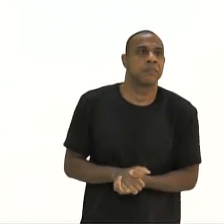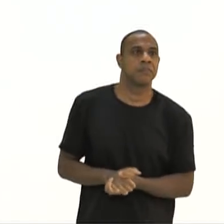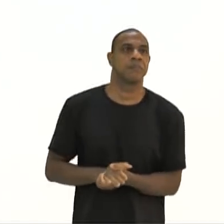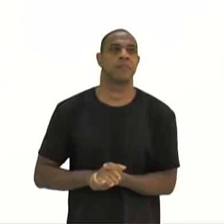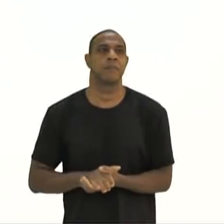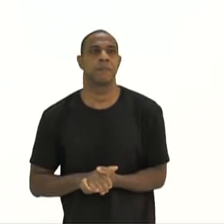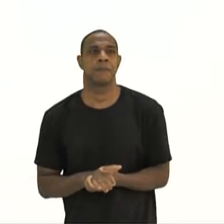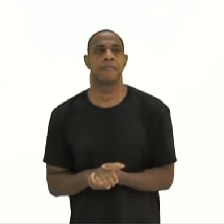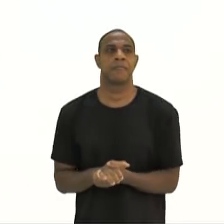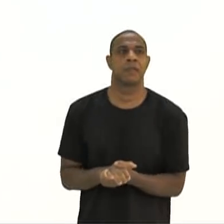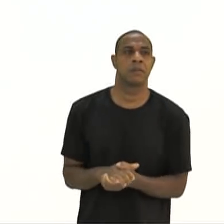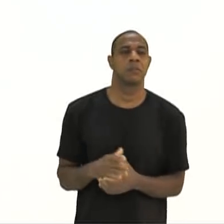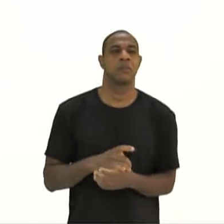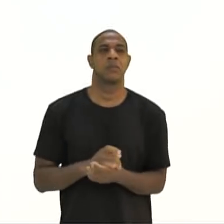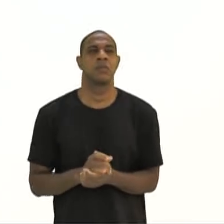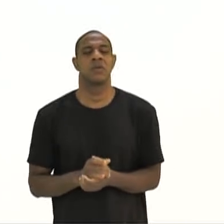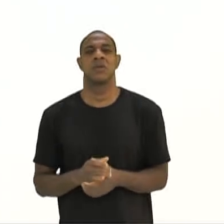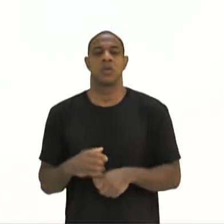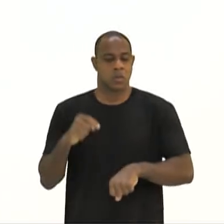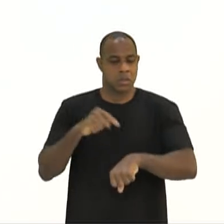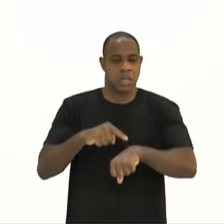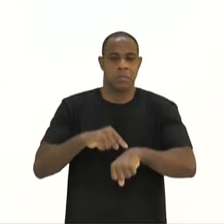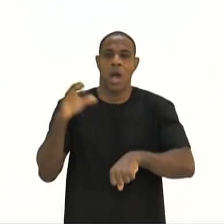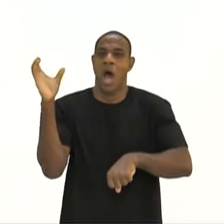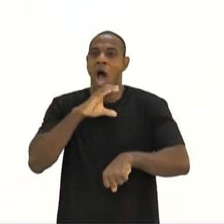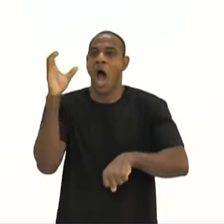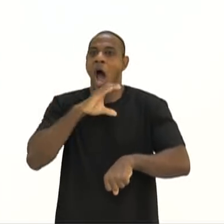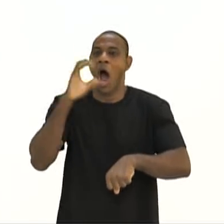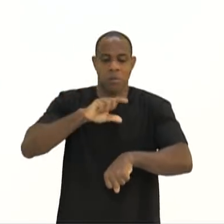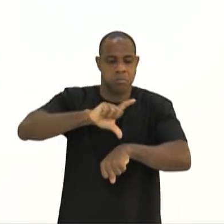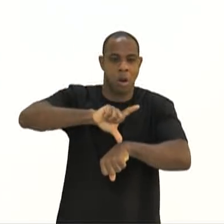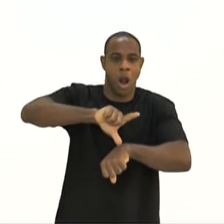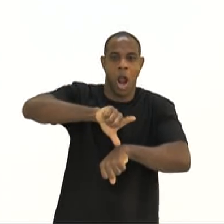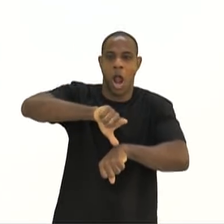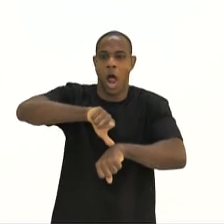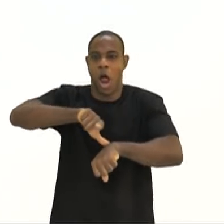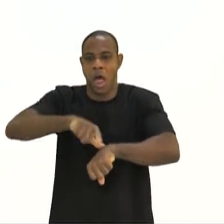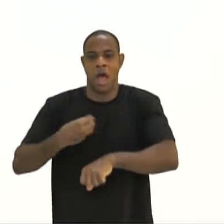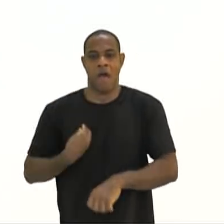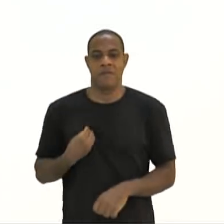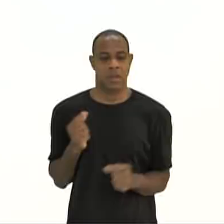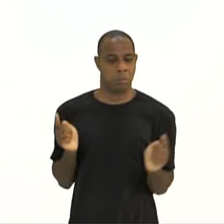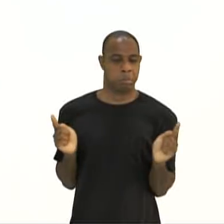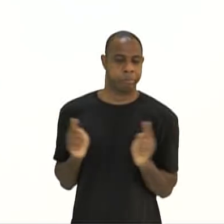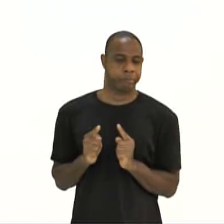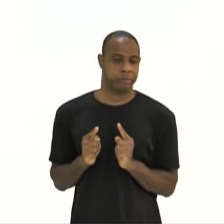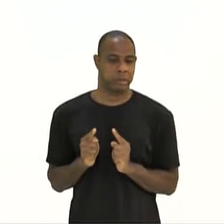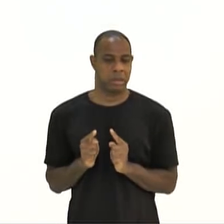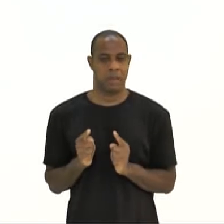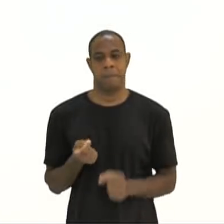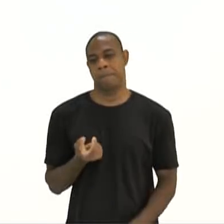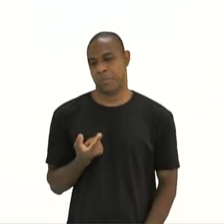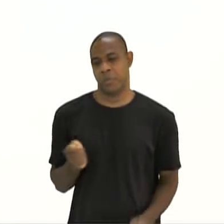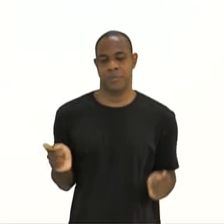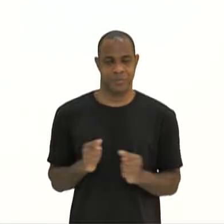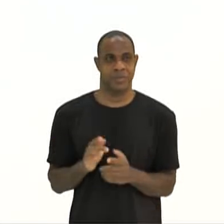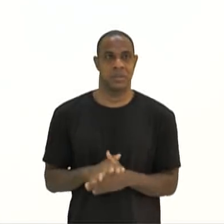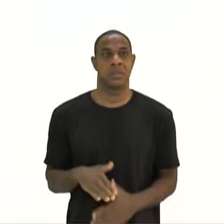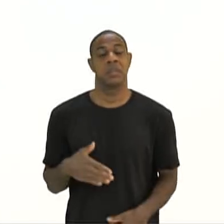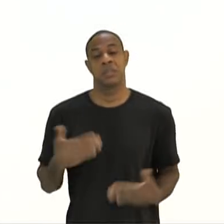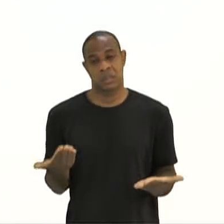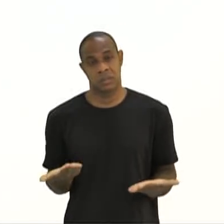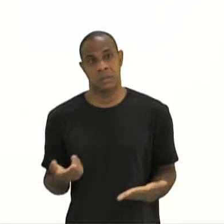lá. O tempo passa depressa demais e a vida é tão curta. Então, para que eu não